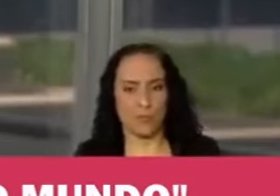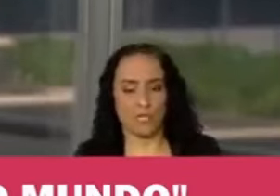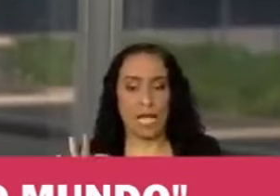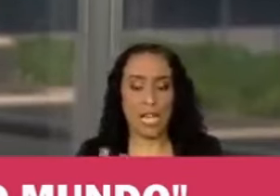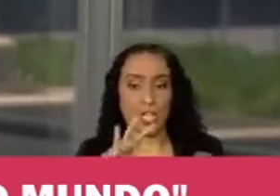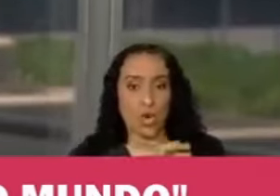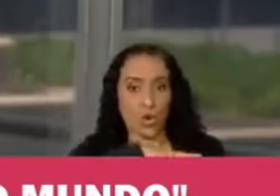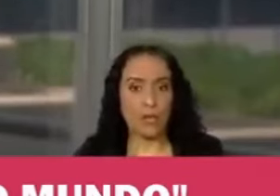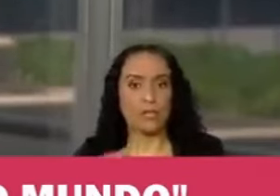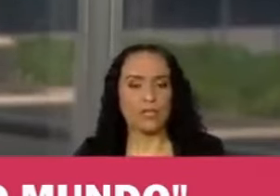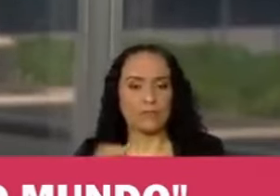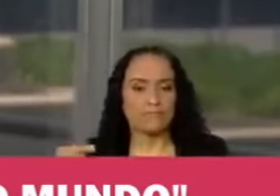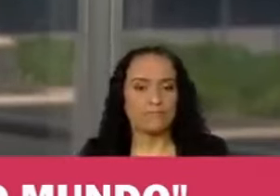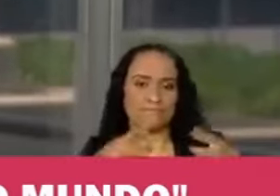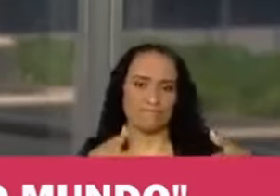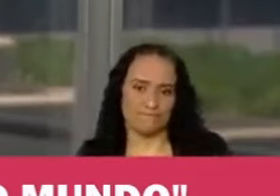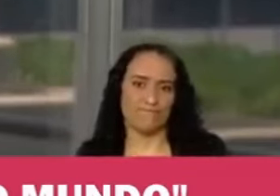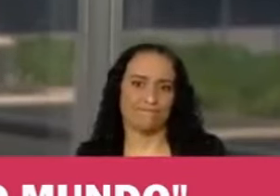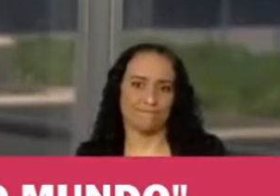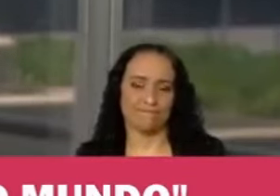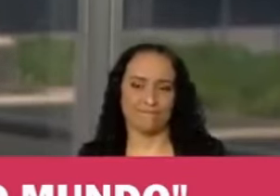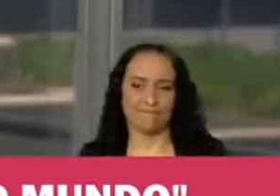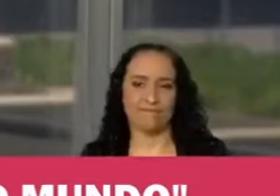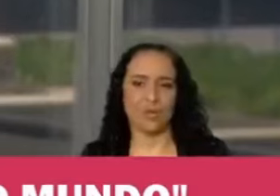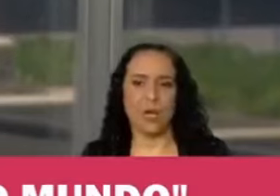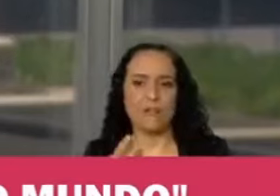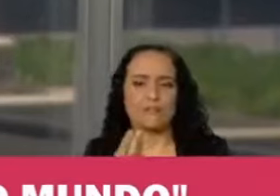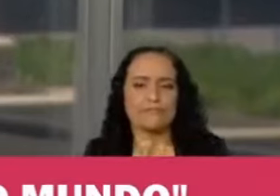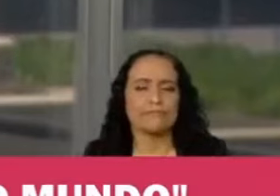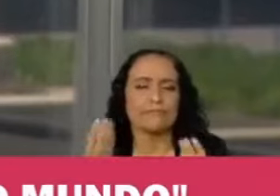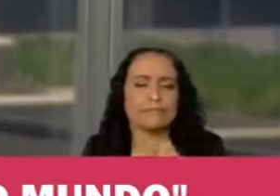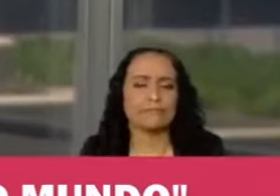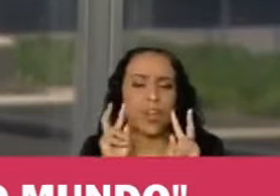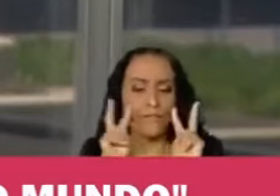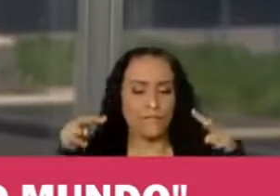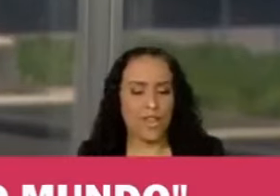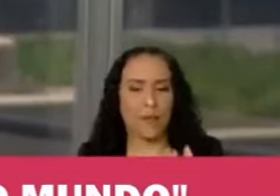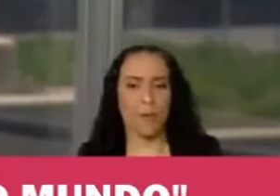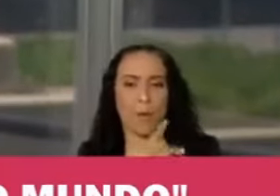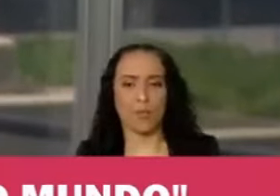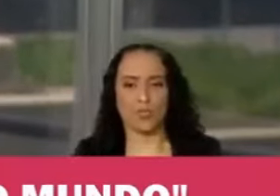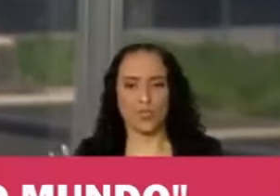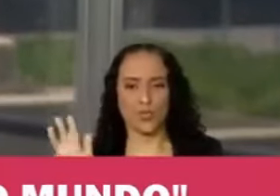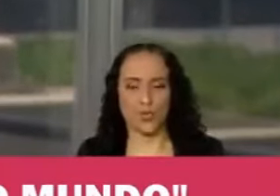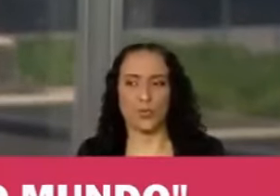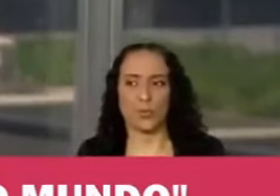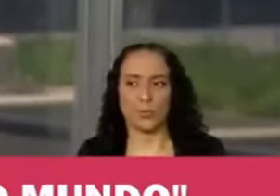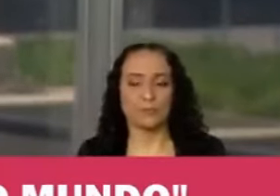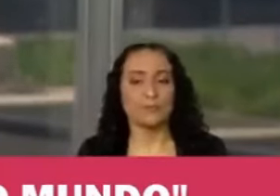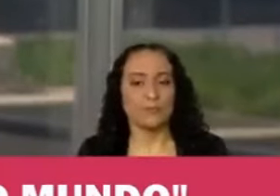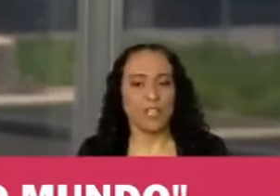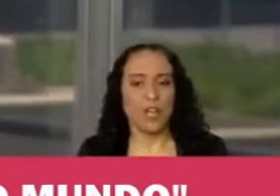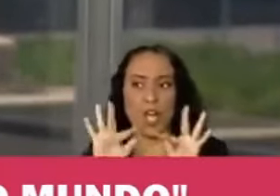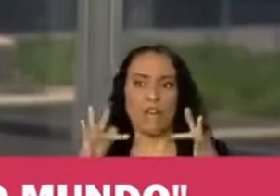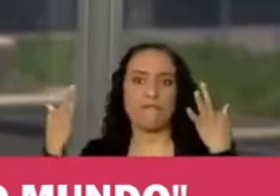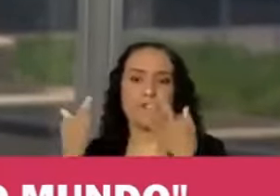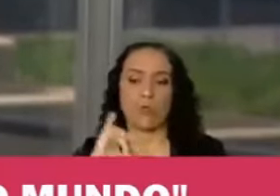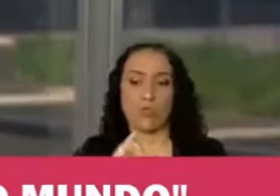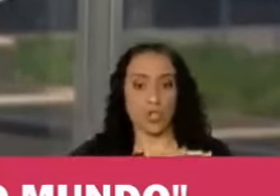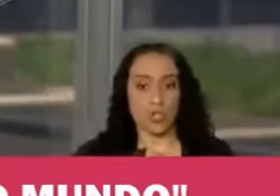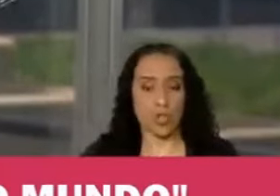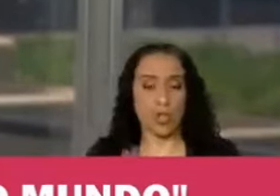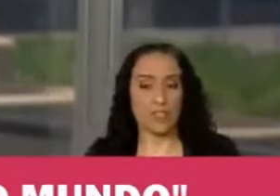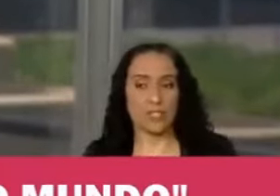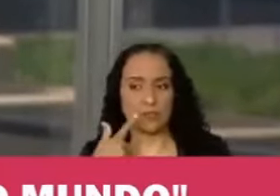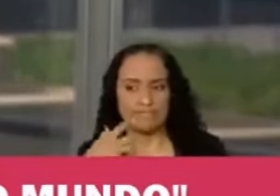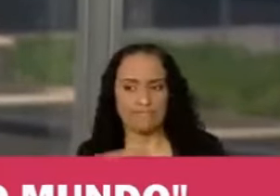Aliança Global, ela tem muito a ver com isso, né? Com essa sensibilidade, com esse olhar do presidente Lula. E esses fóruns internacionais, muitas vezes a